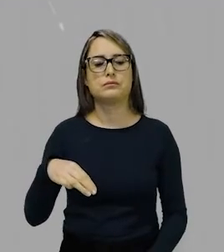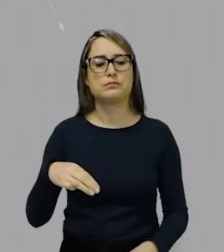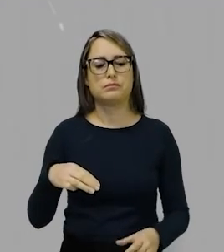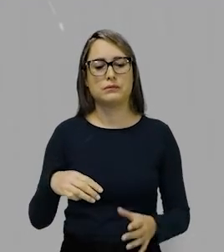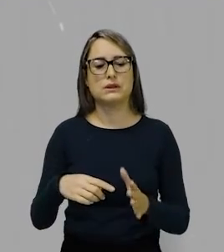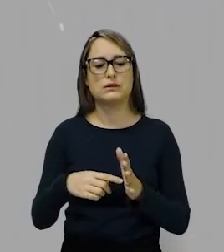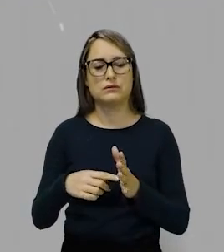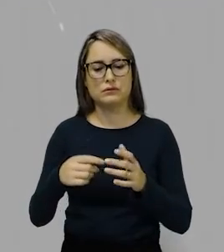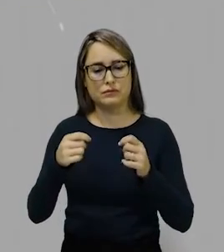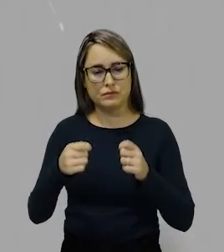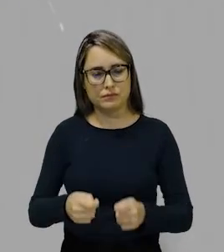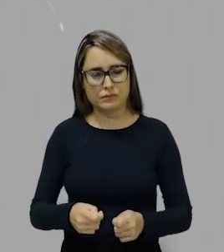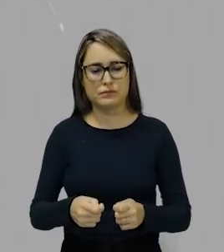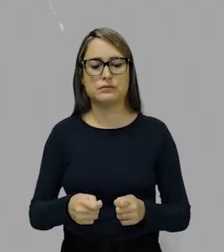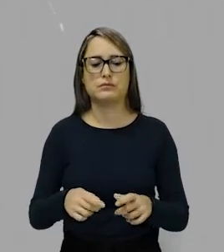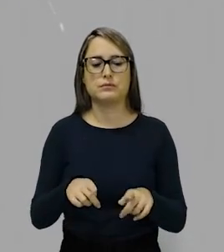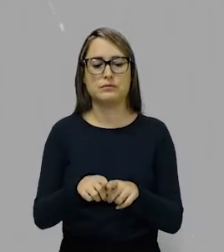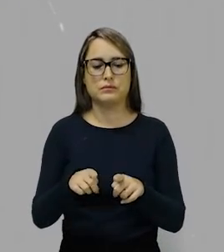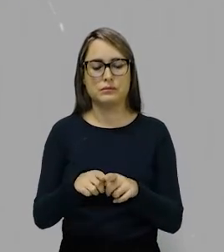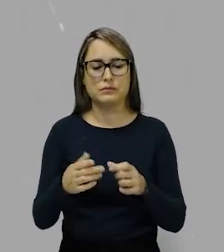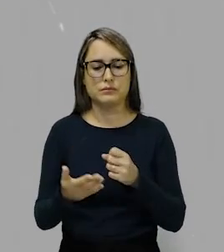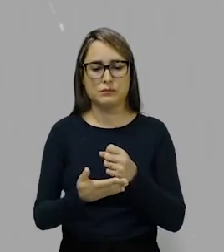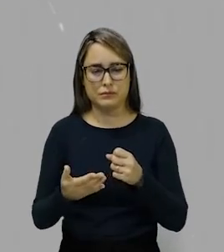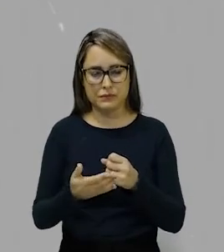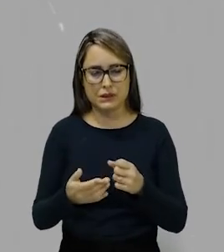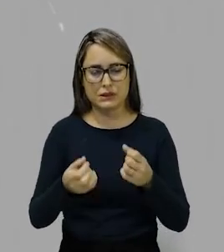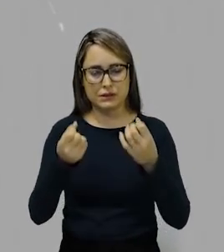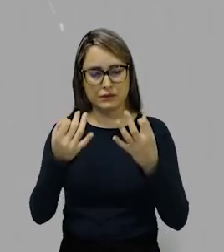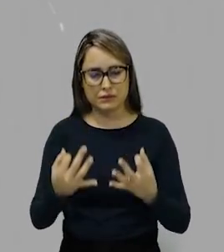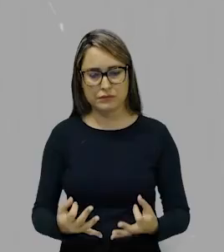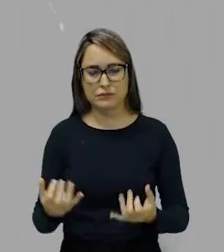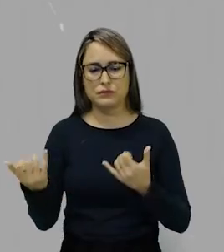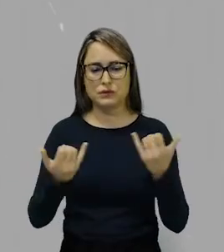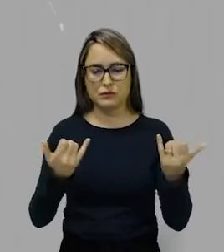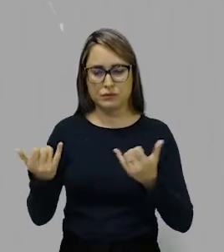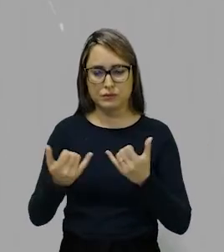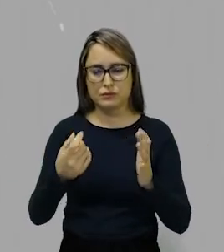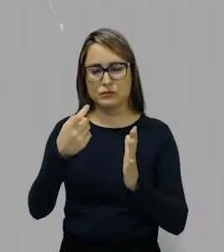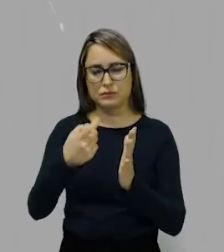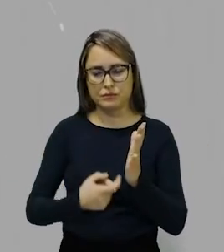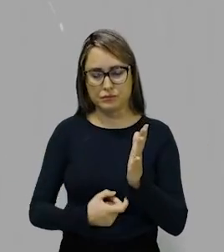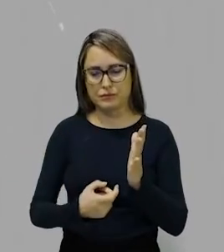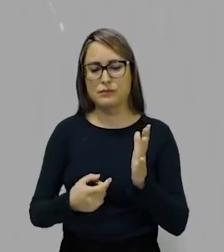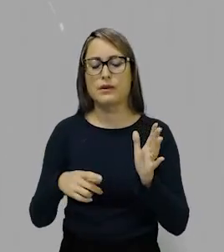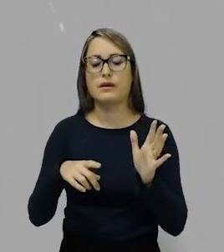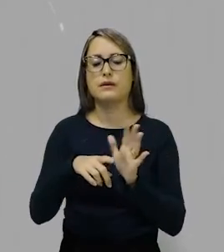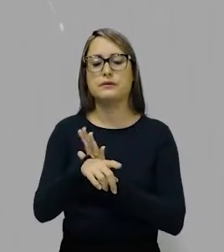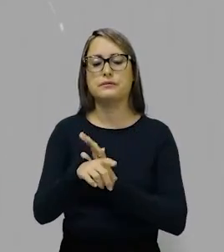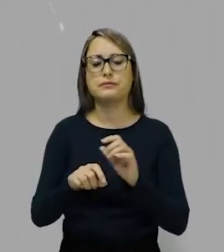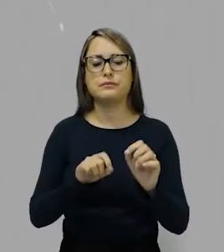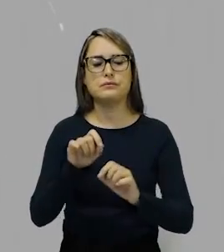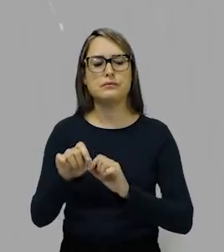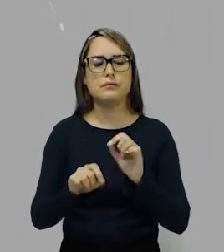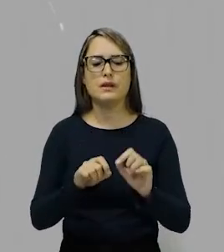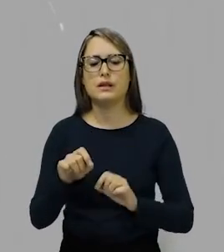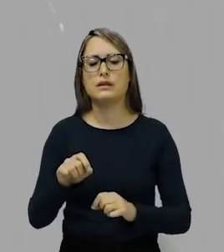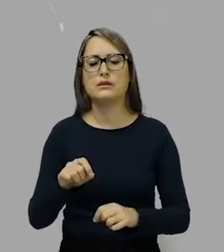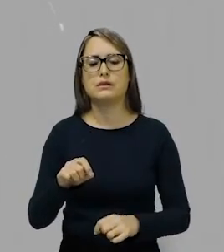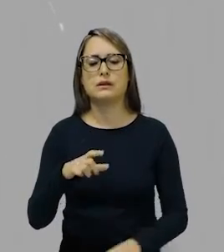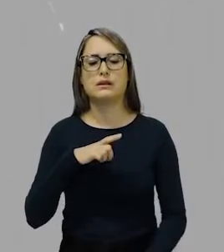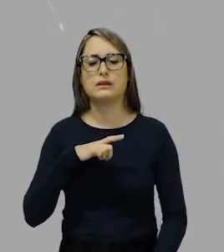texto, qual dentre os isômeros seguintes seria esse composto? Ou seja, a questão está pedindo qual é aquele